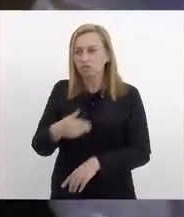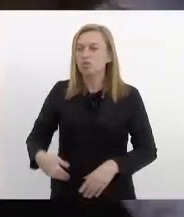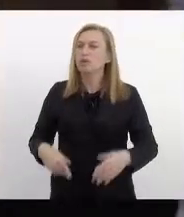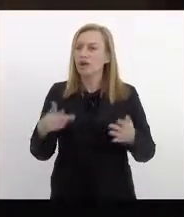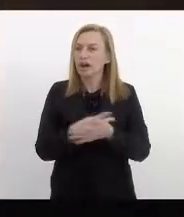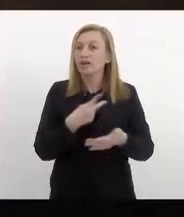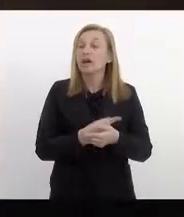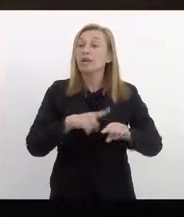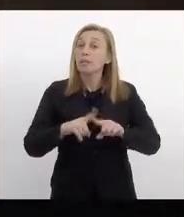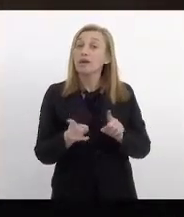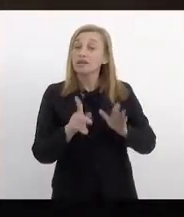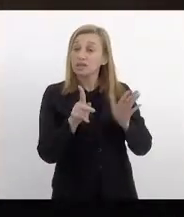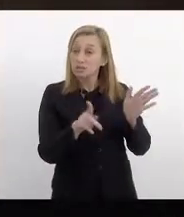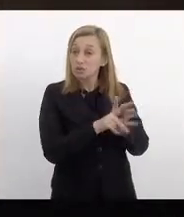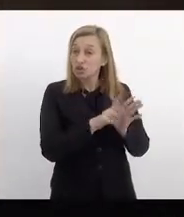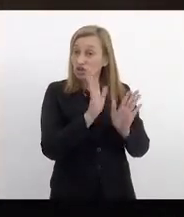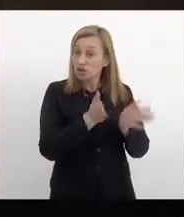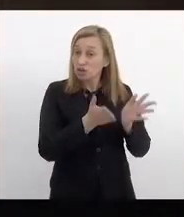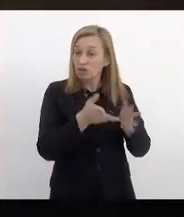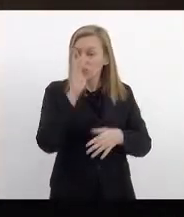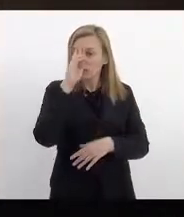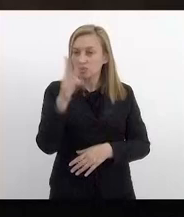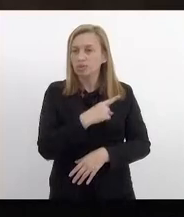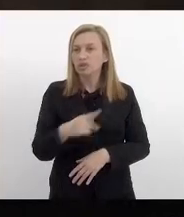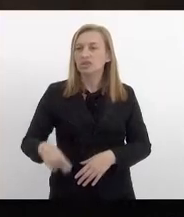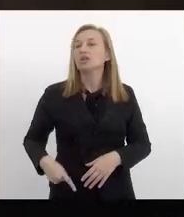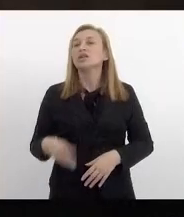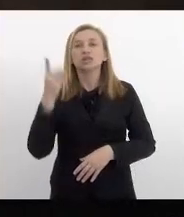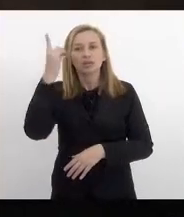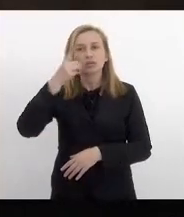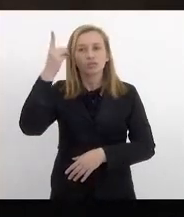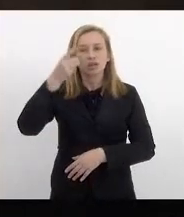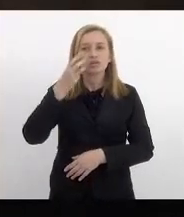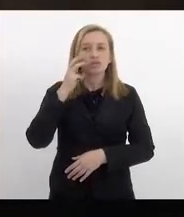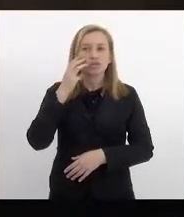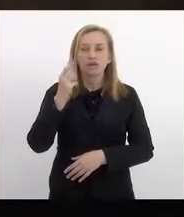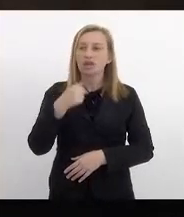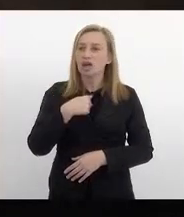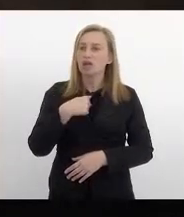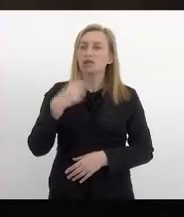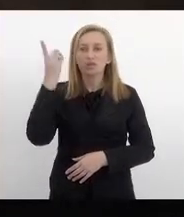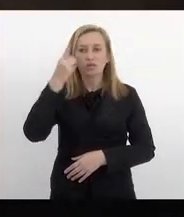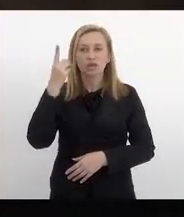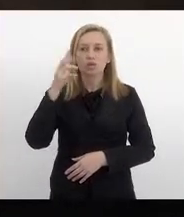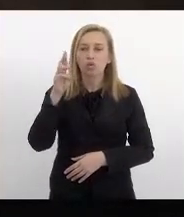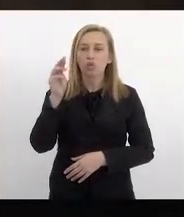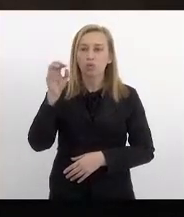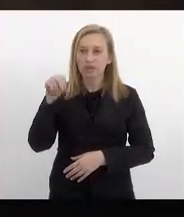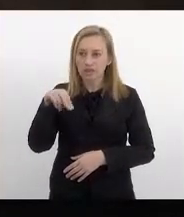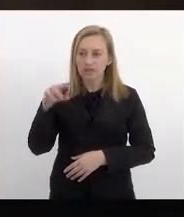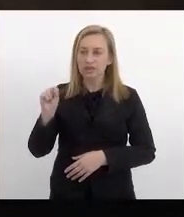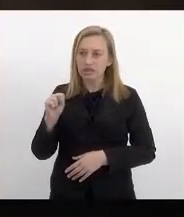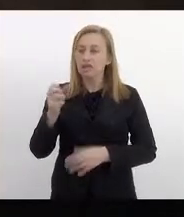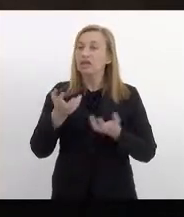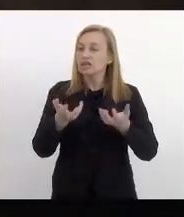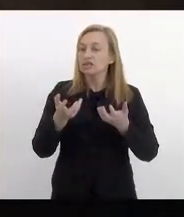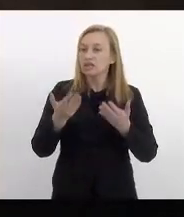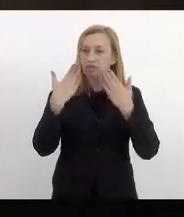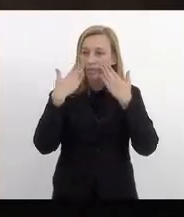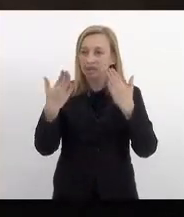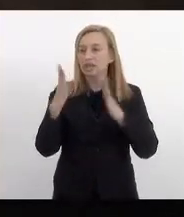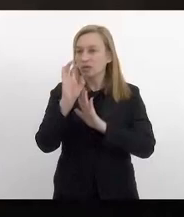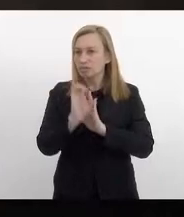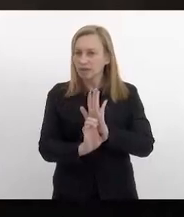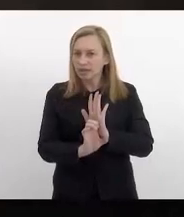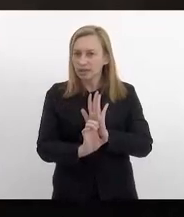projeto em questão, senhor presidente, que o deputado Valdeir Carneiro, eu e o deputado Rubens Bontempo quisemos fazer ou apresentar uma